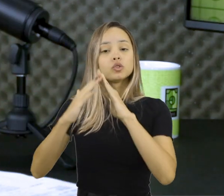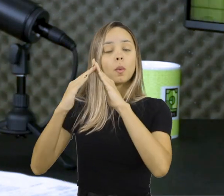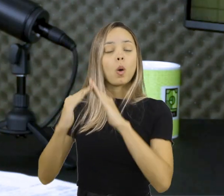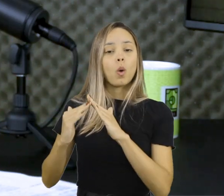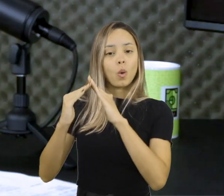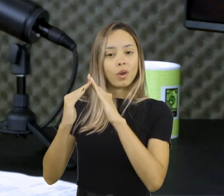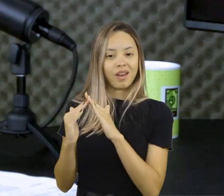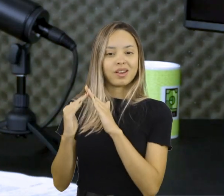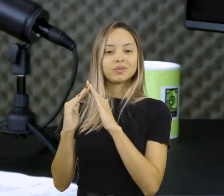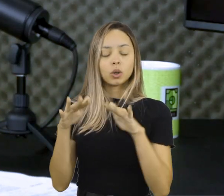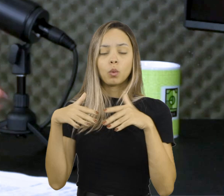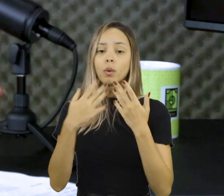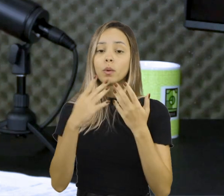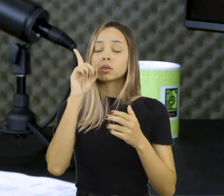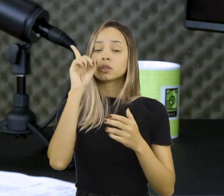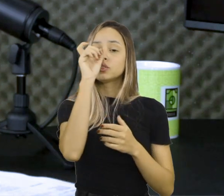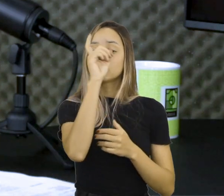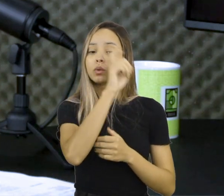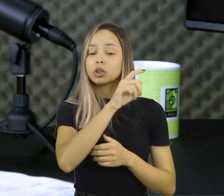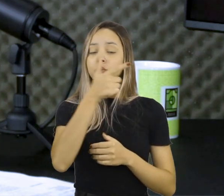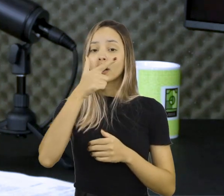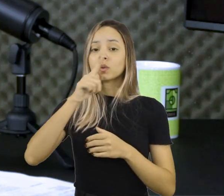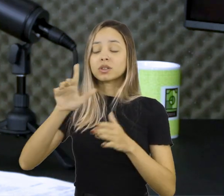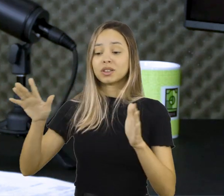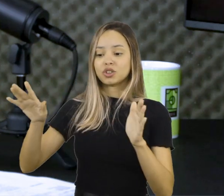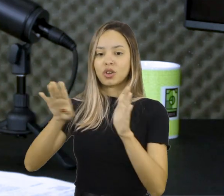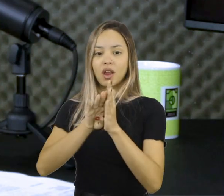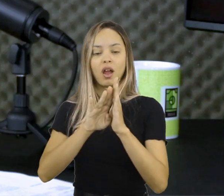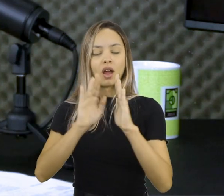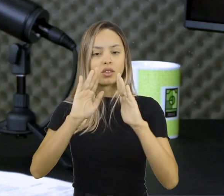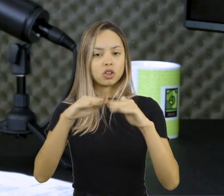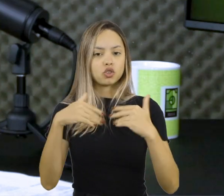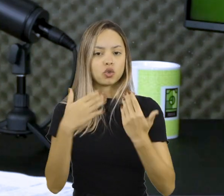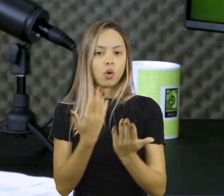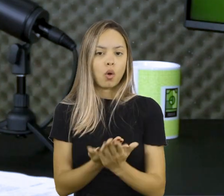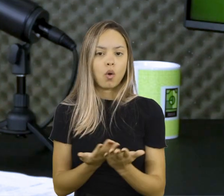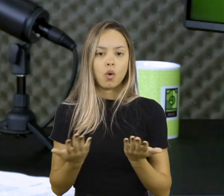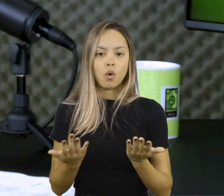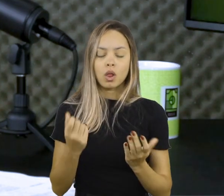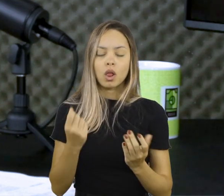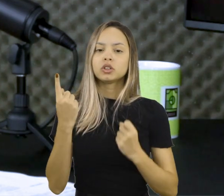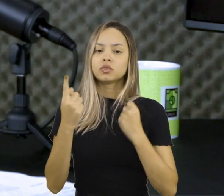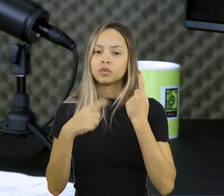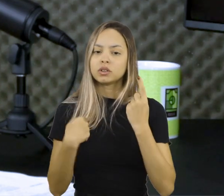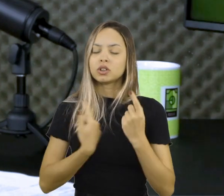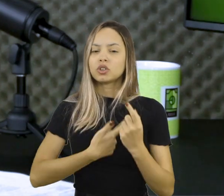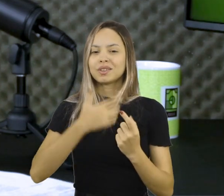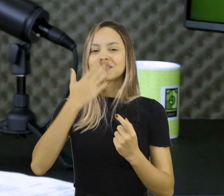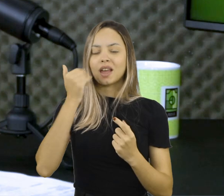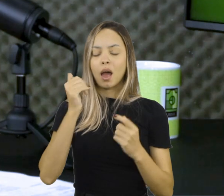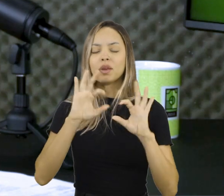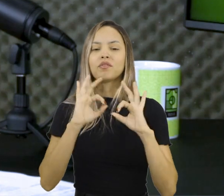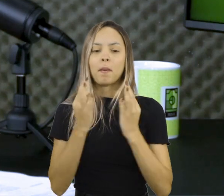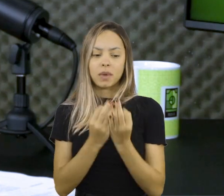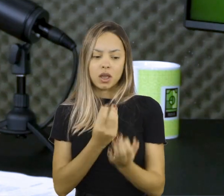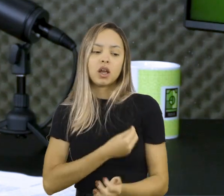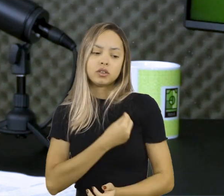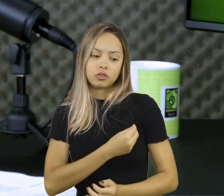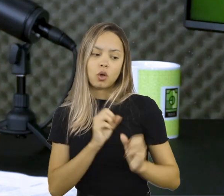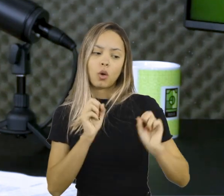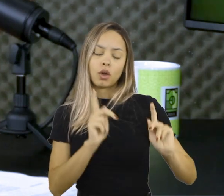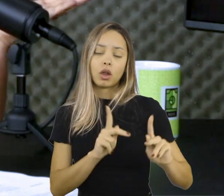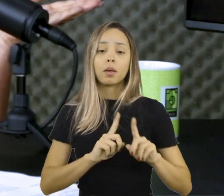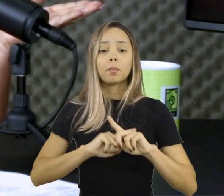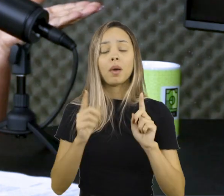os as dificuldades para chegar até a escola que muitas vezes a gente sabe da existência daquela família no bairro mas